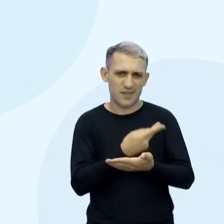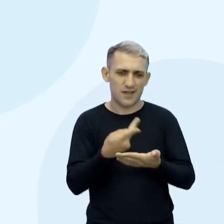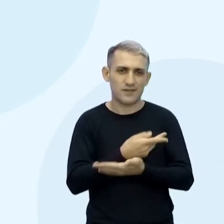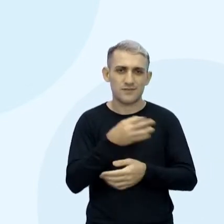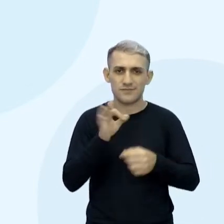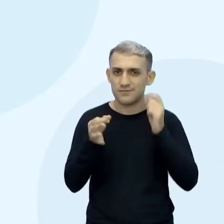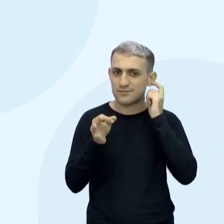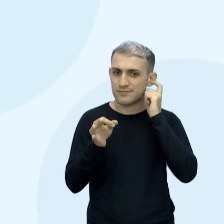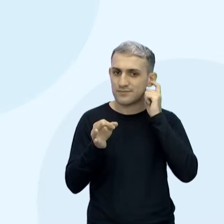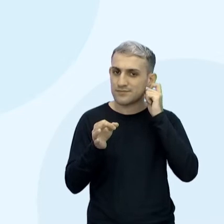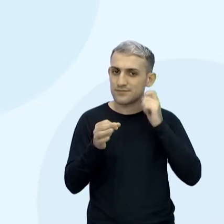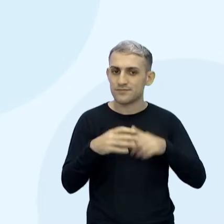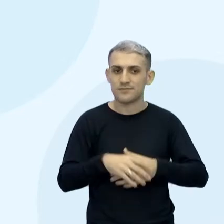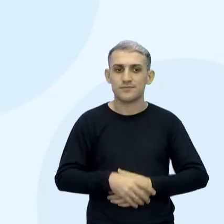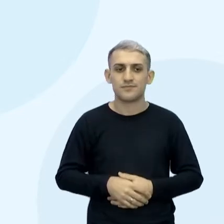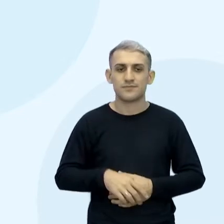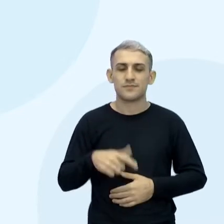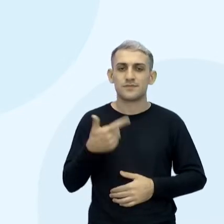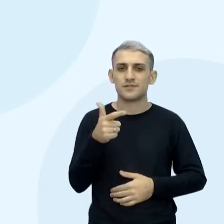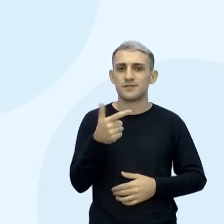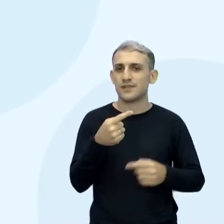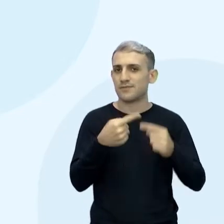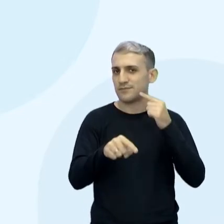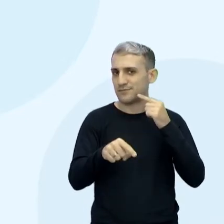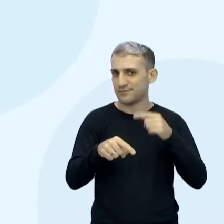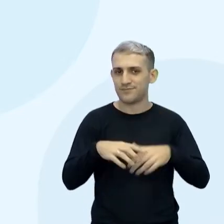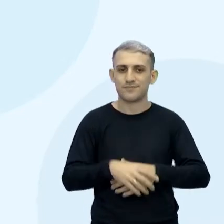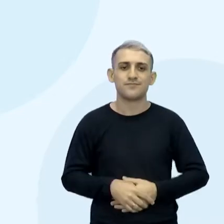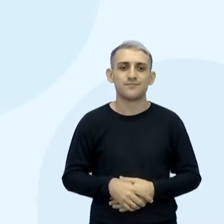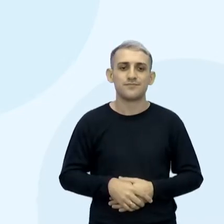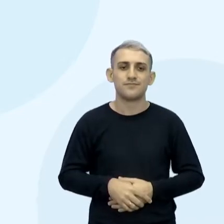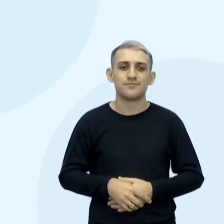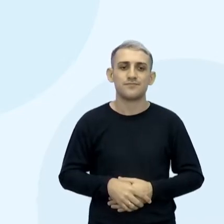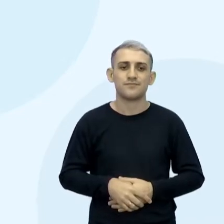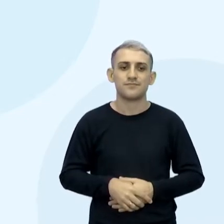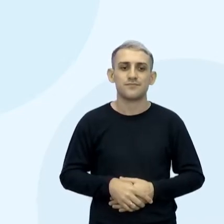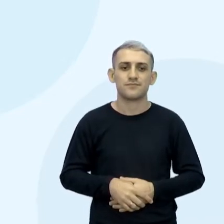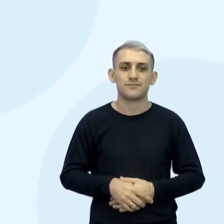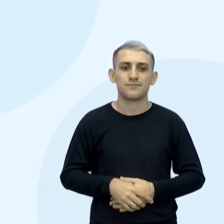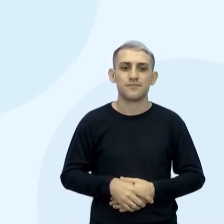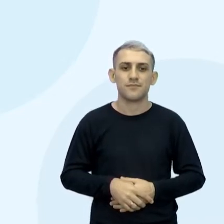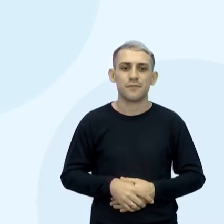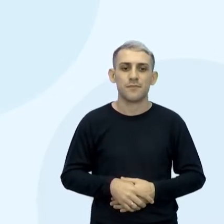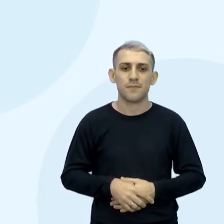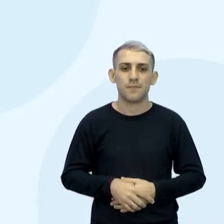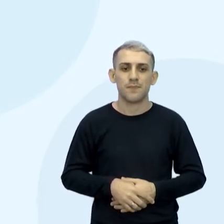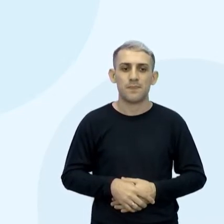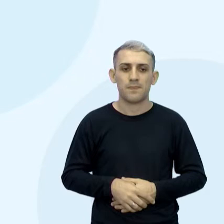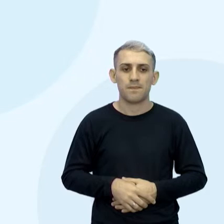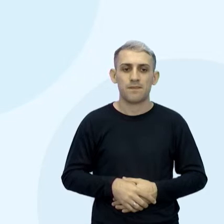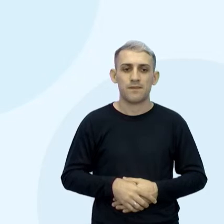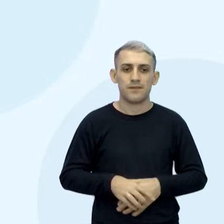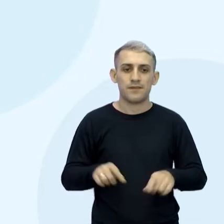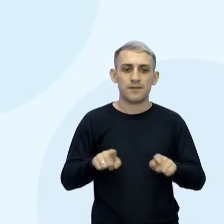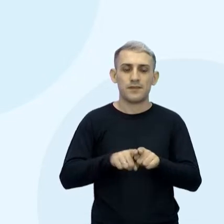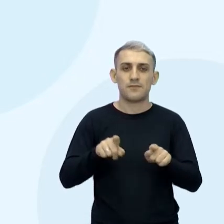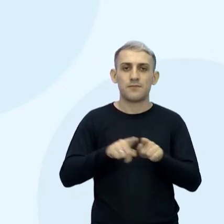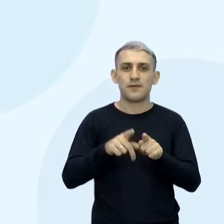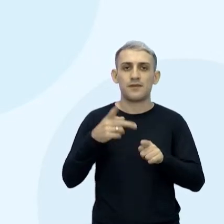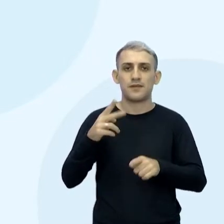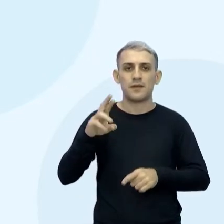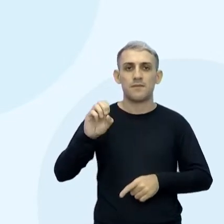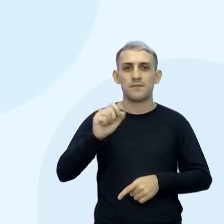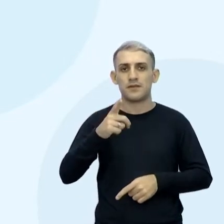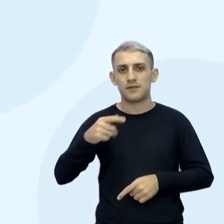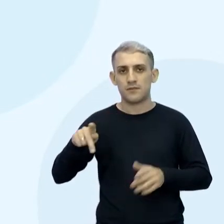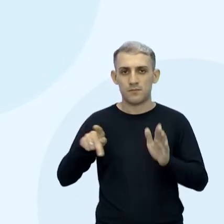temperatura aí pra gente. Ele não deu ΔH da reação, né? O valor de entalpia. Letra D. queda da pressão parcial